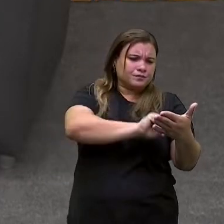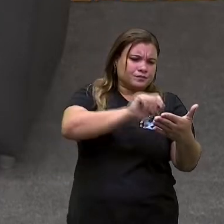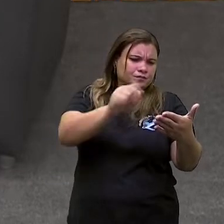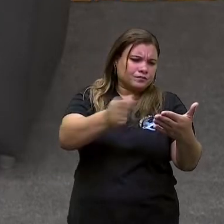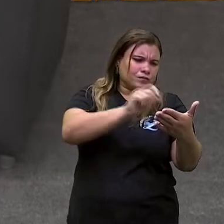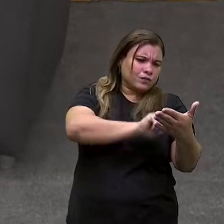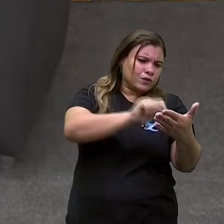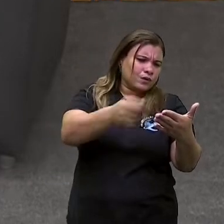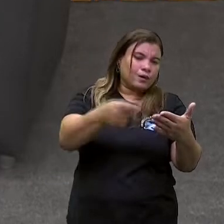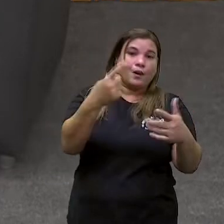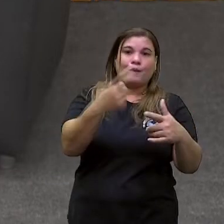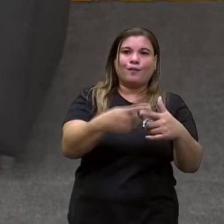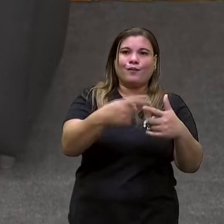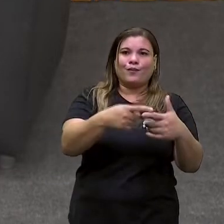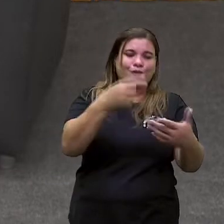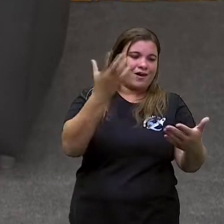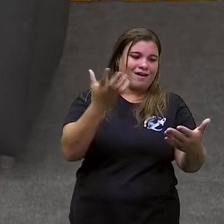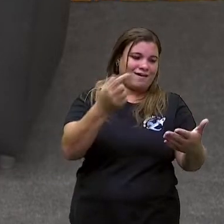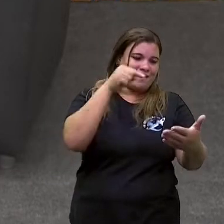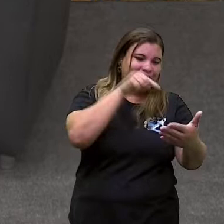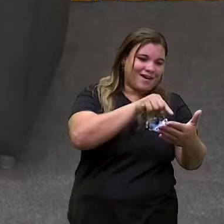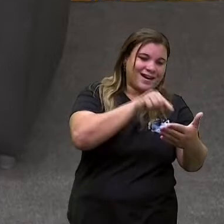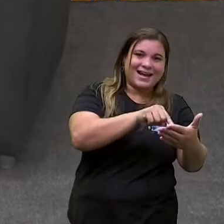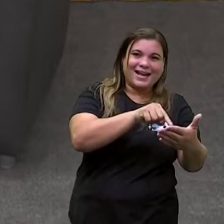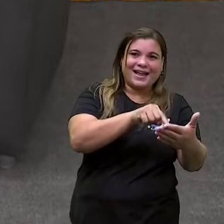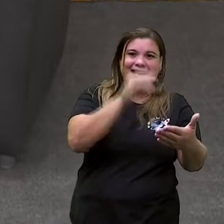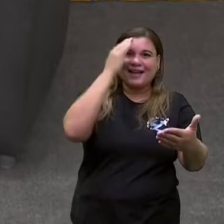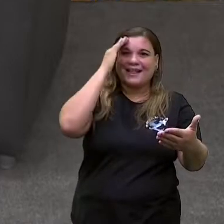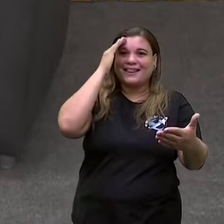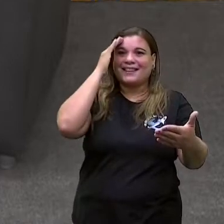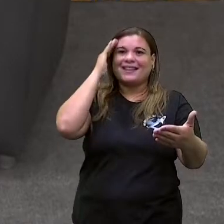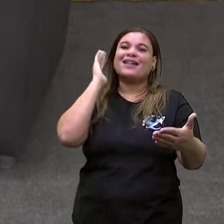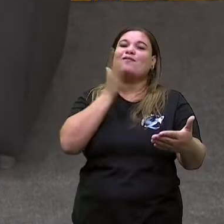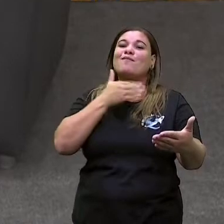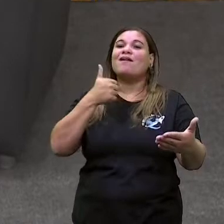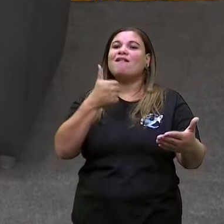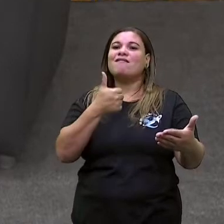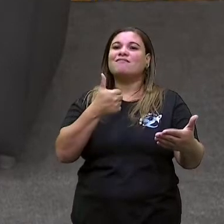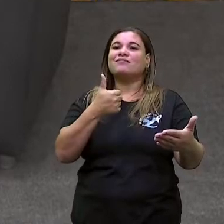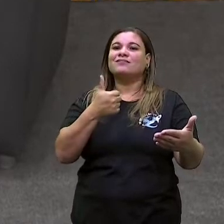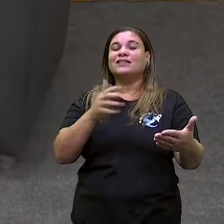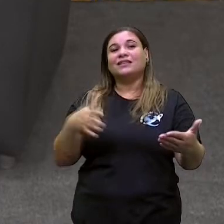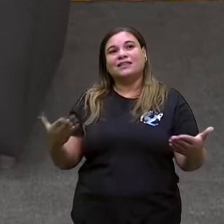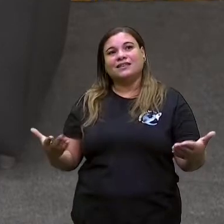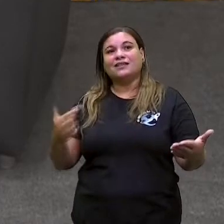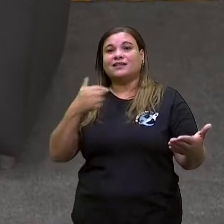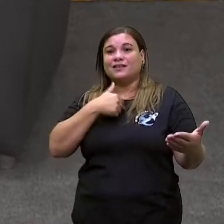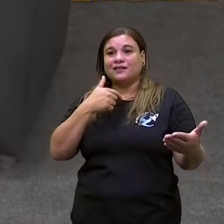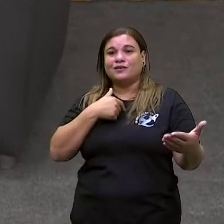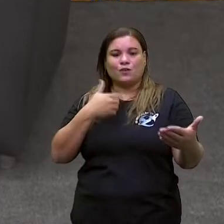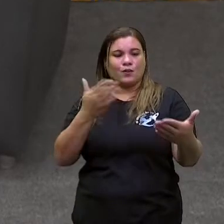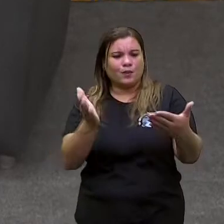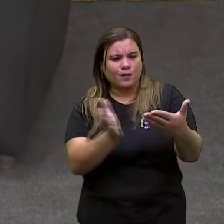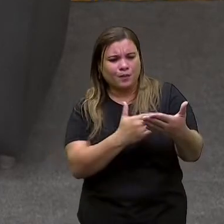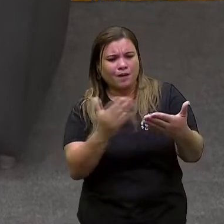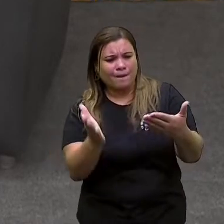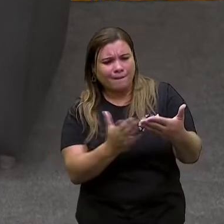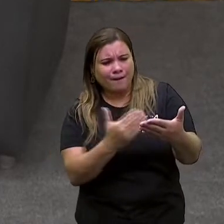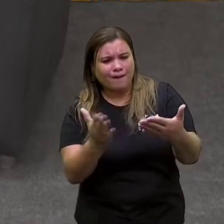costumo começar outro, leio um pouco mais rápido. Não é? Tem gente que gosta da leitura lúdica. Ele lê tudo